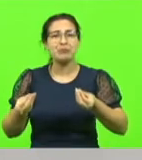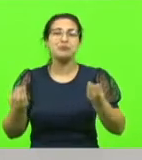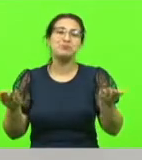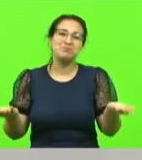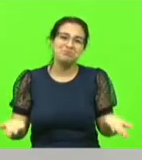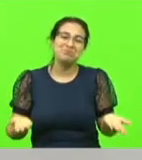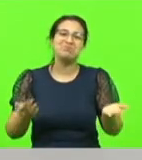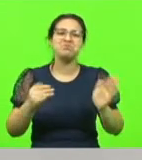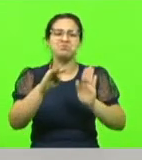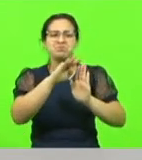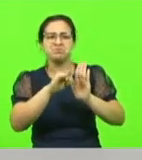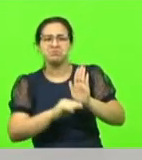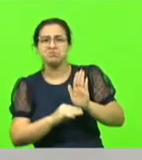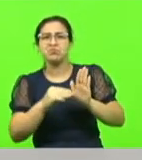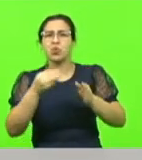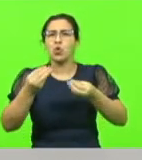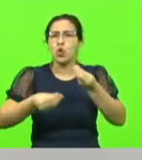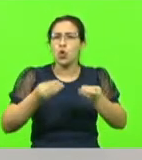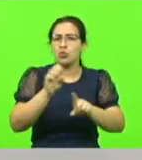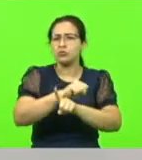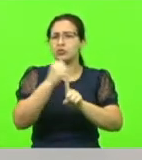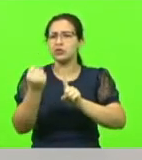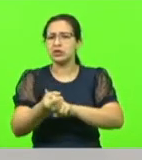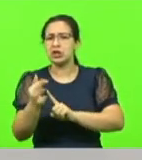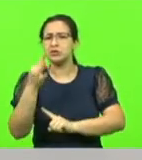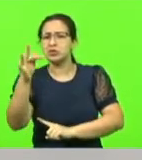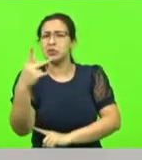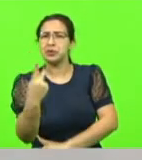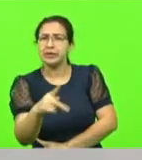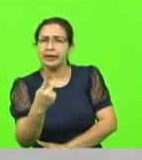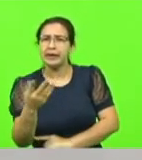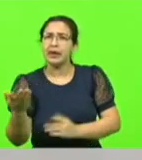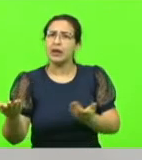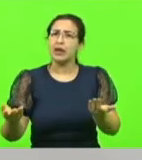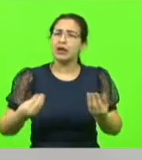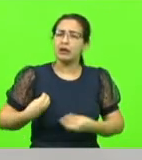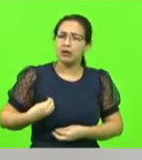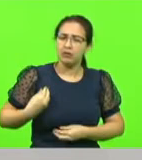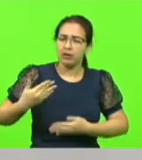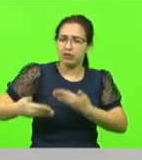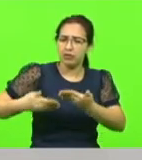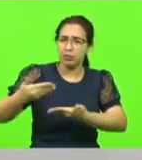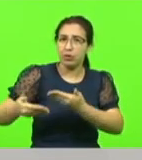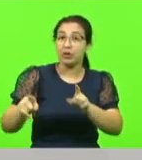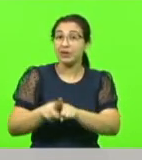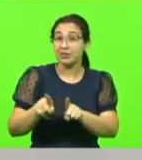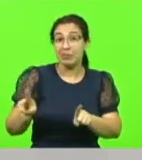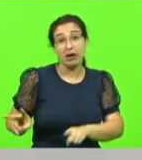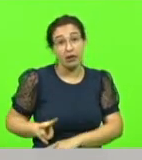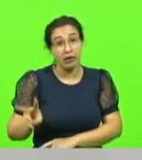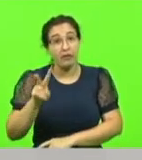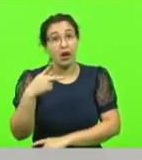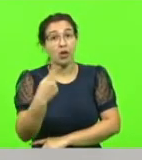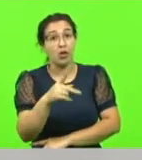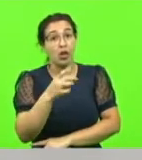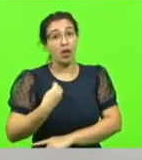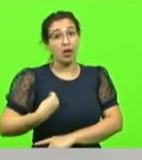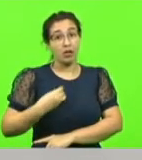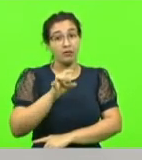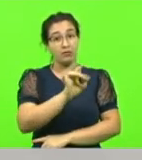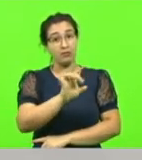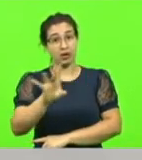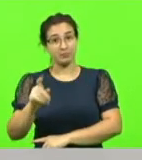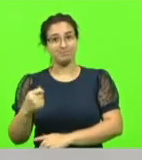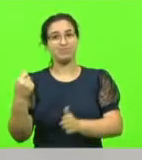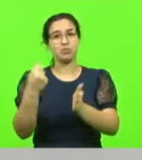modelo de sociedade que viverão e pelos valores que as guiarão. Vamos lutar por uma sociedade